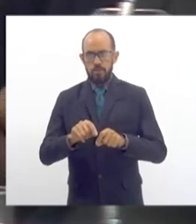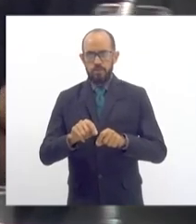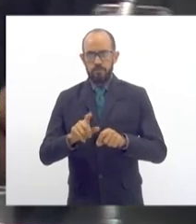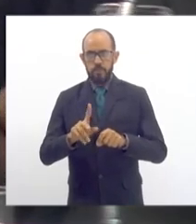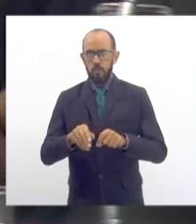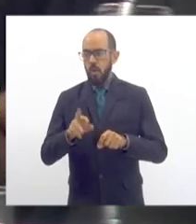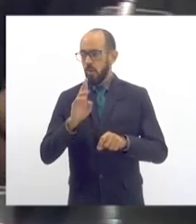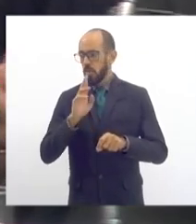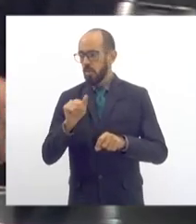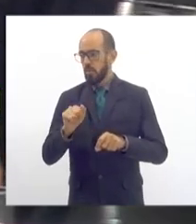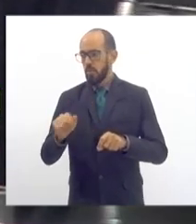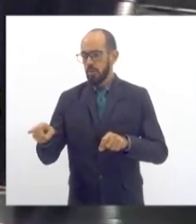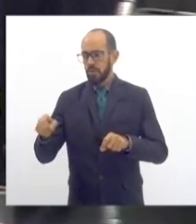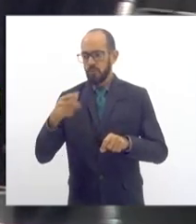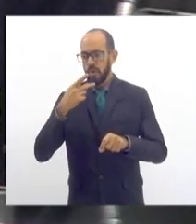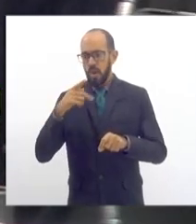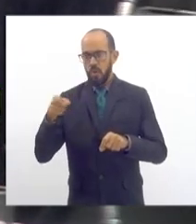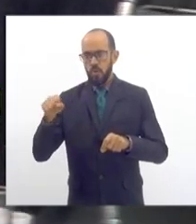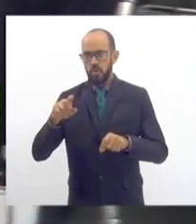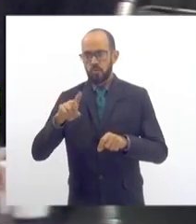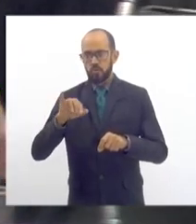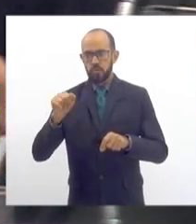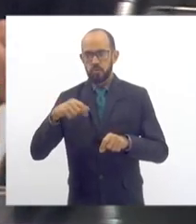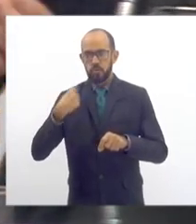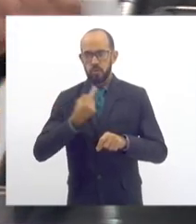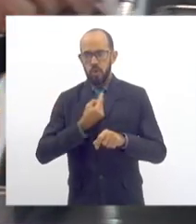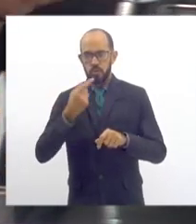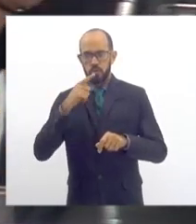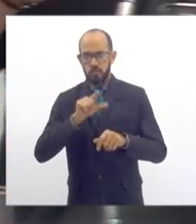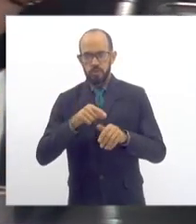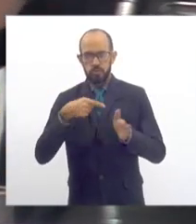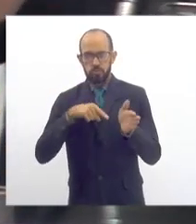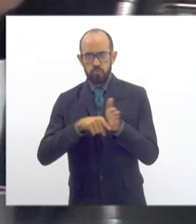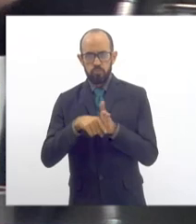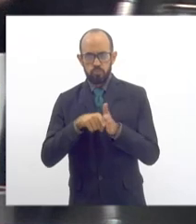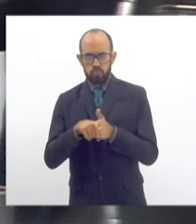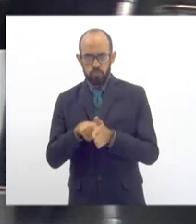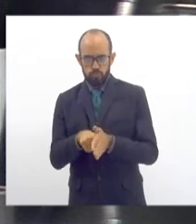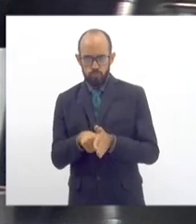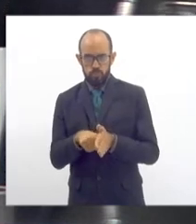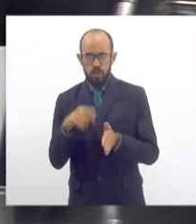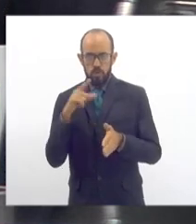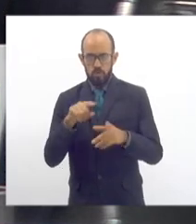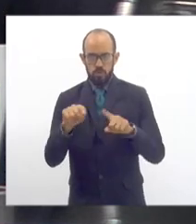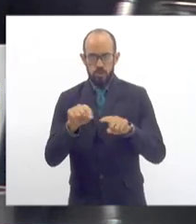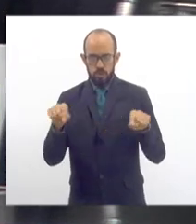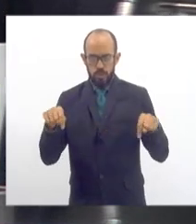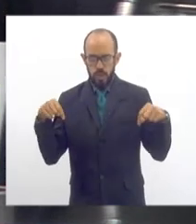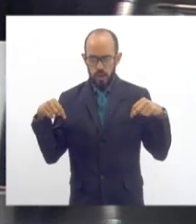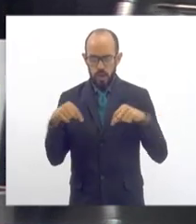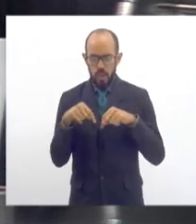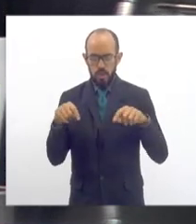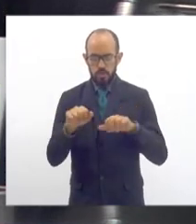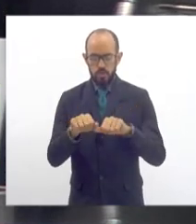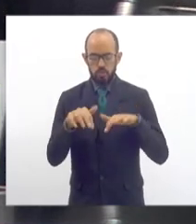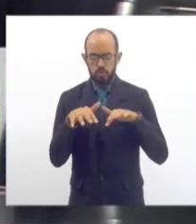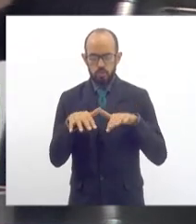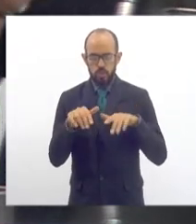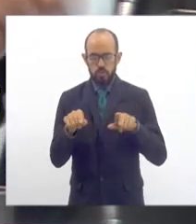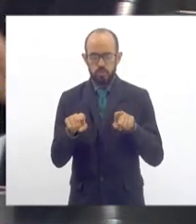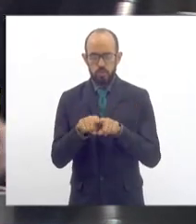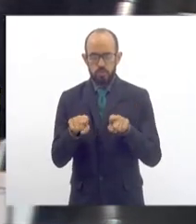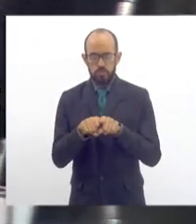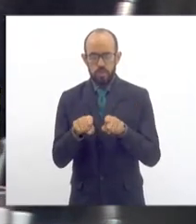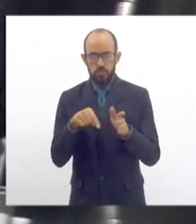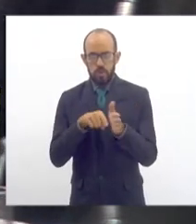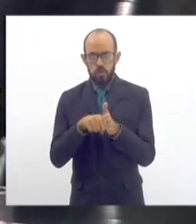data que a gente conseguiu verificar aqui na casa para antecipá-la, conseguir sala, conseguir esse auditório, e também uma